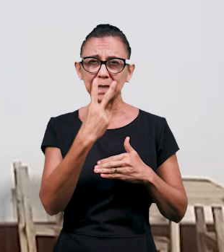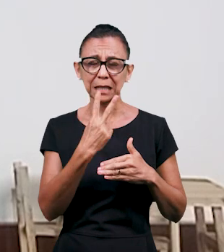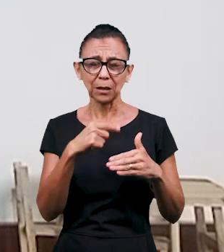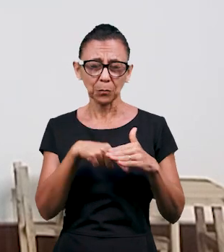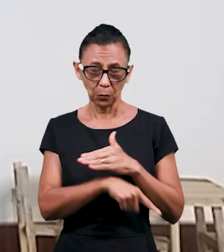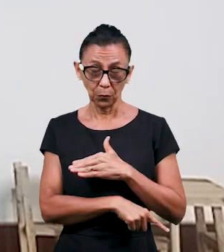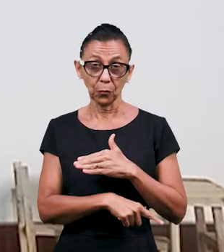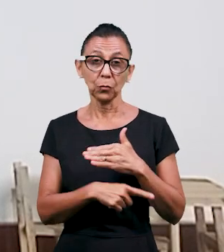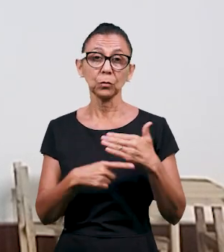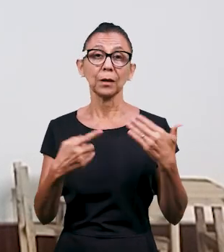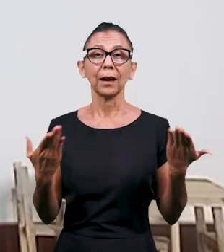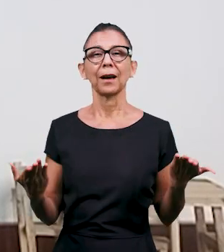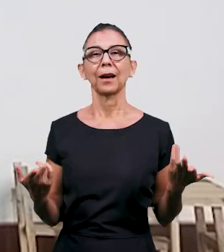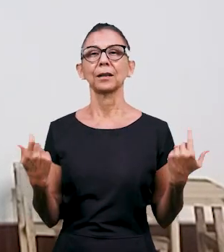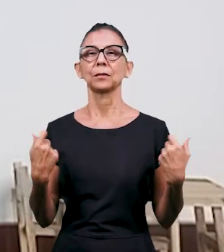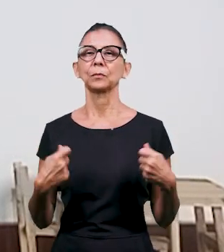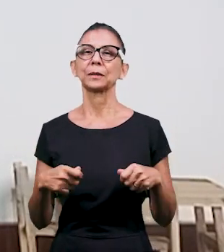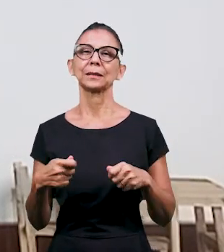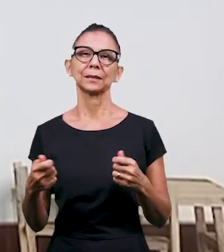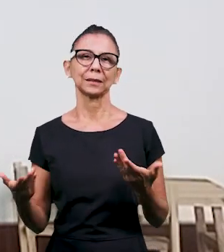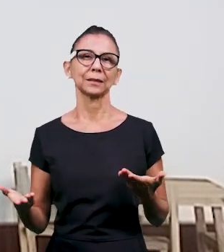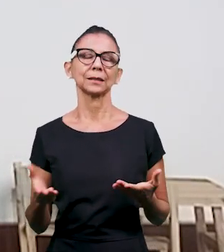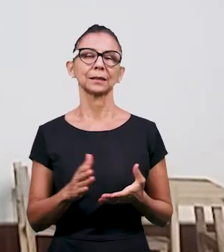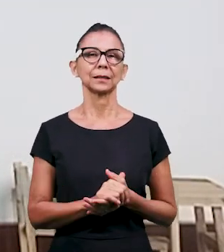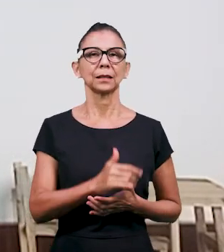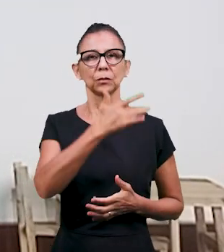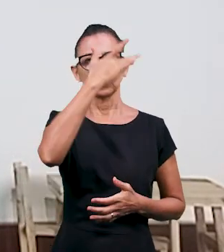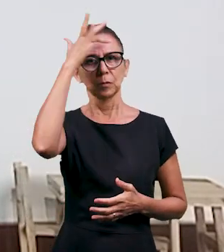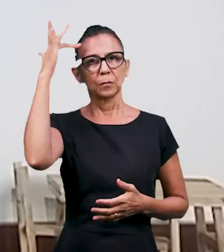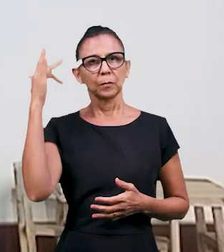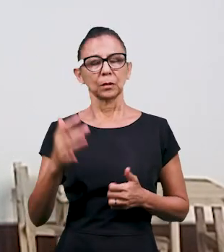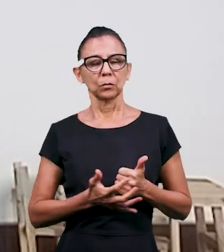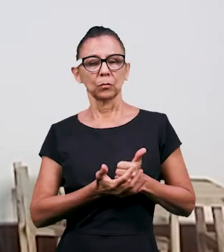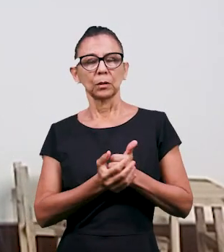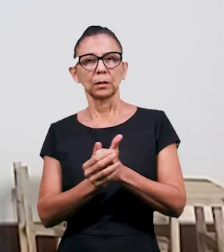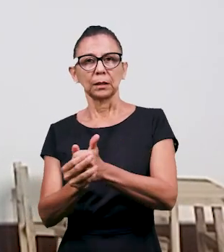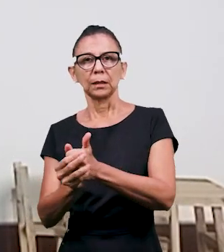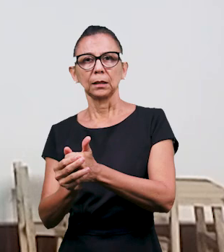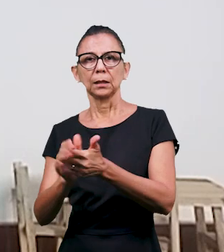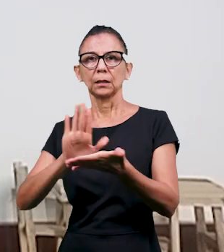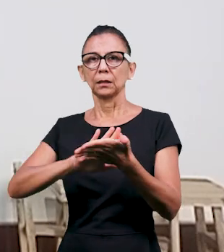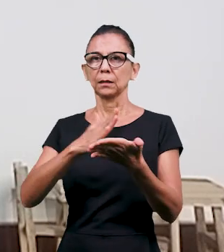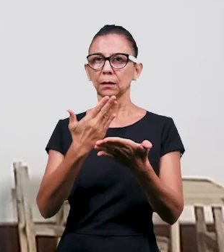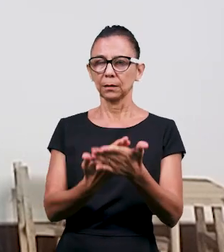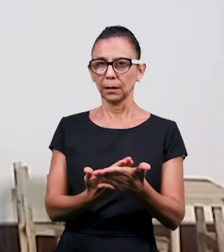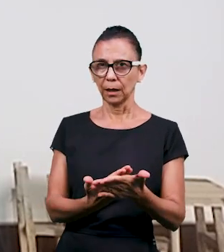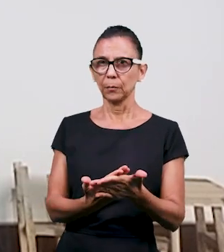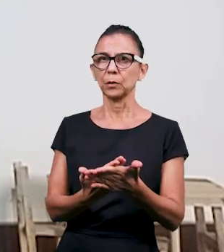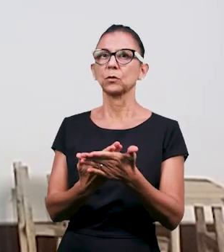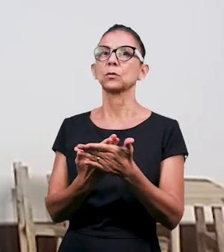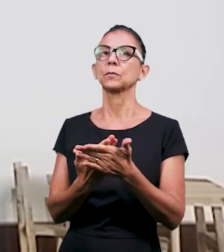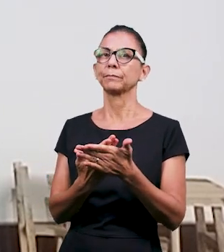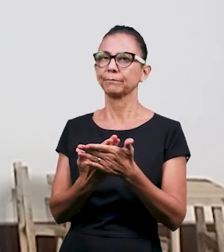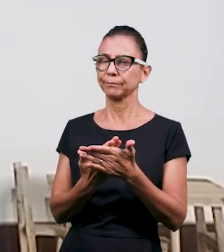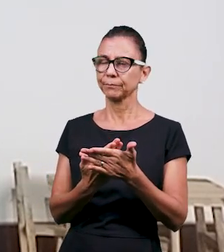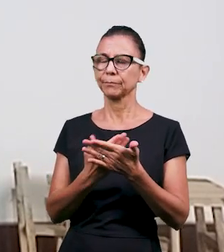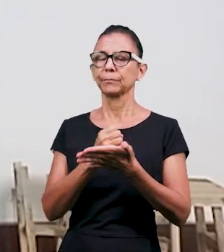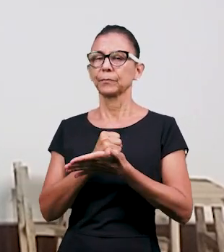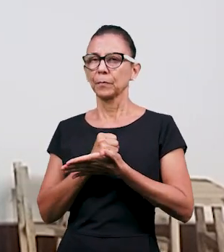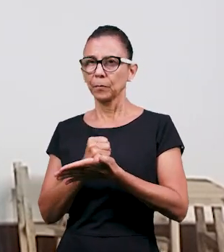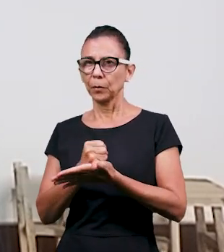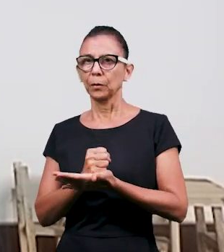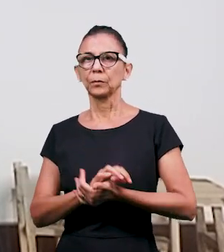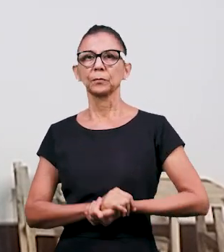uma pessoa, um guia intérprete, que faça essa transposição, né, dessas informações para que ele possa ter acesso. Então, isso é